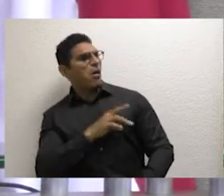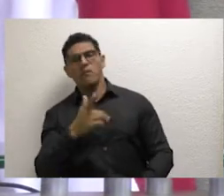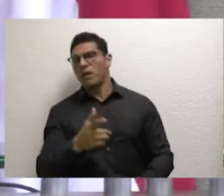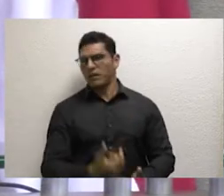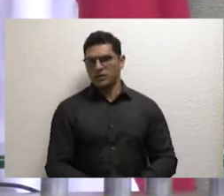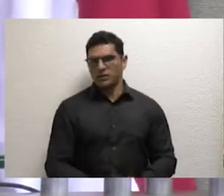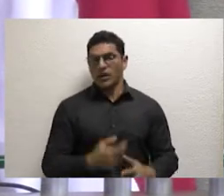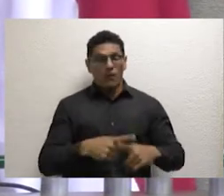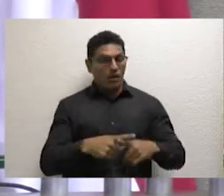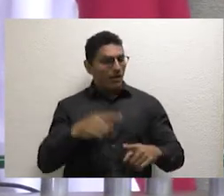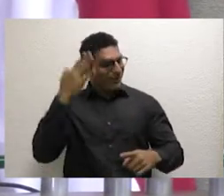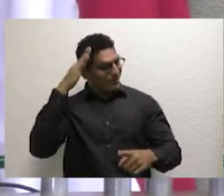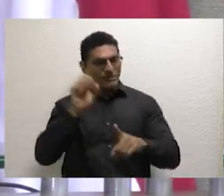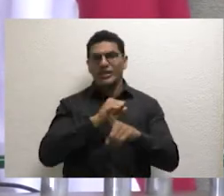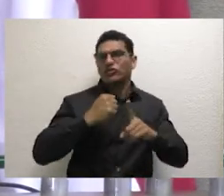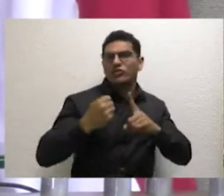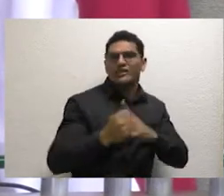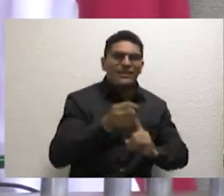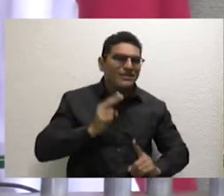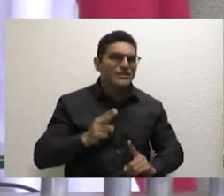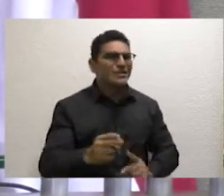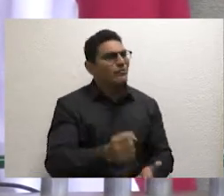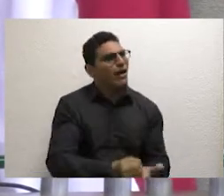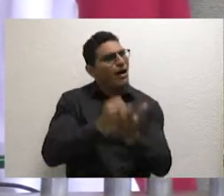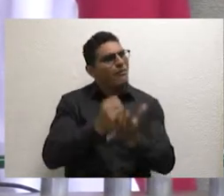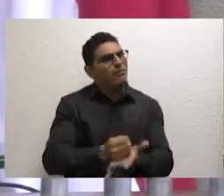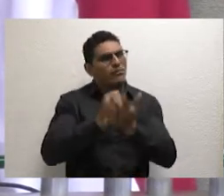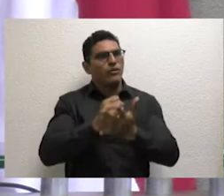entendemos que a sociedade sempre apoiou